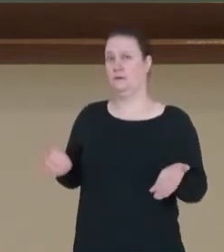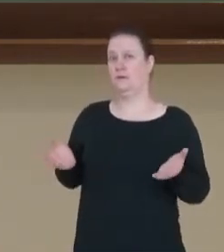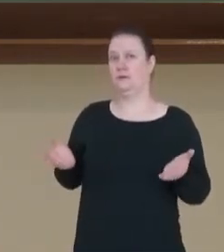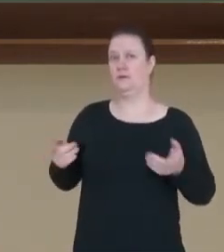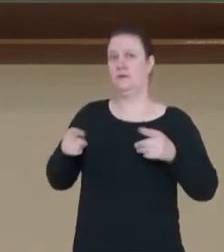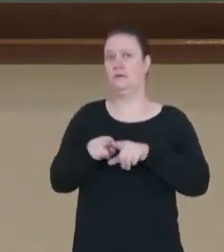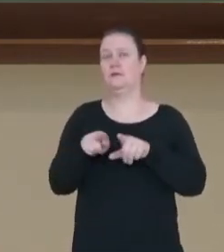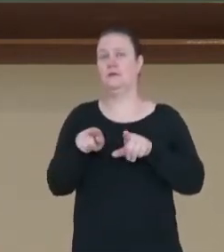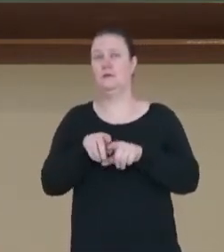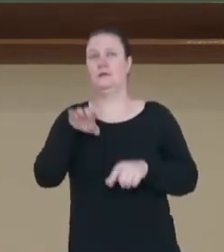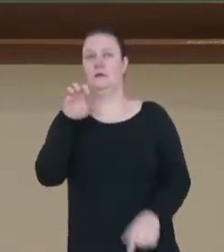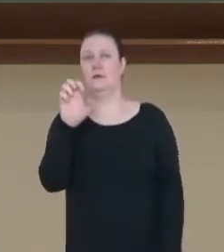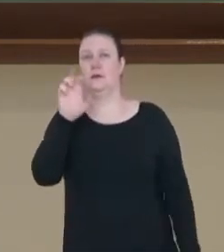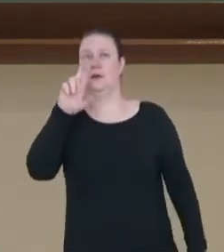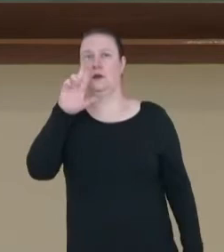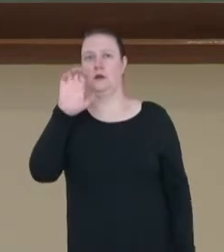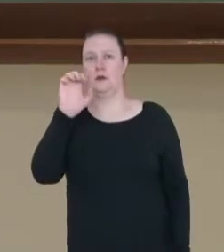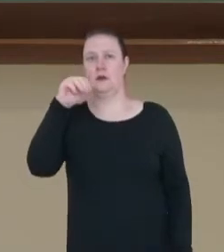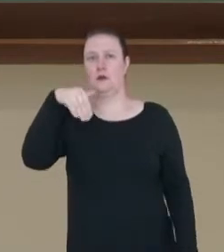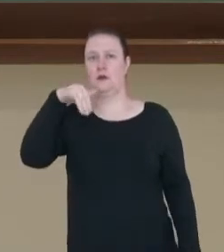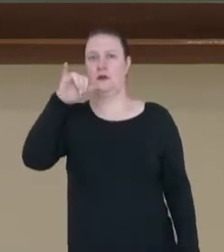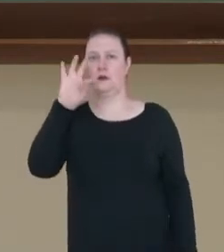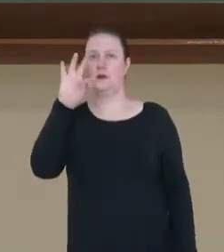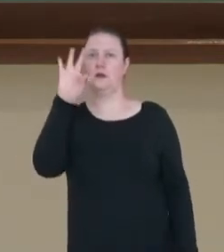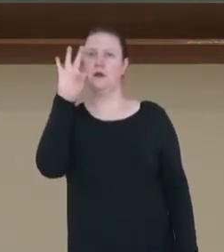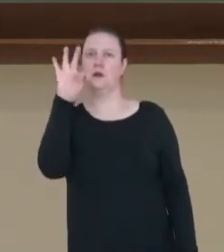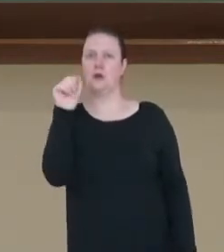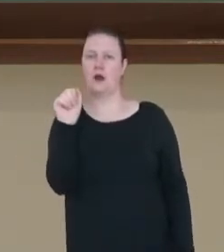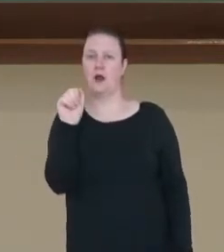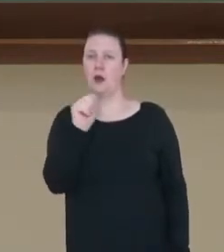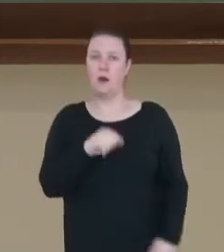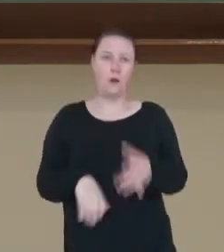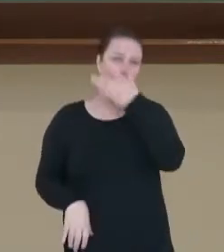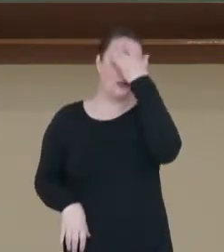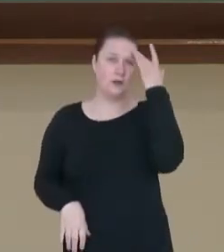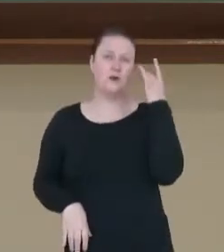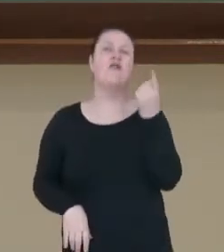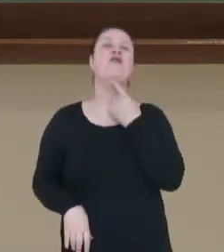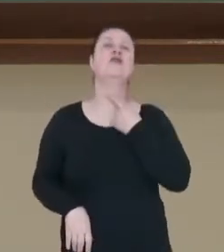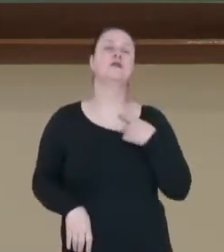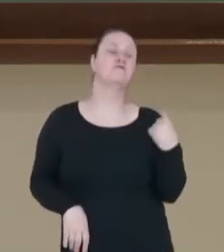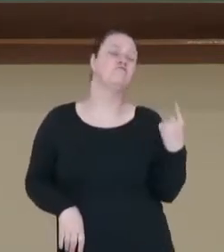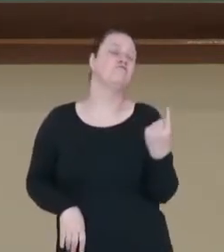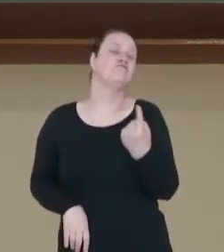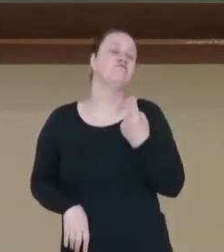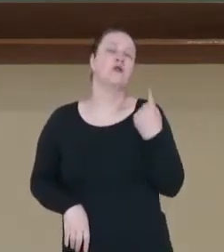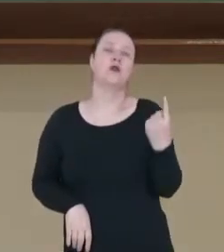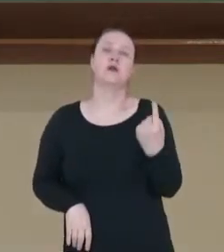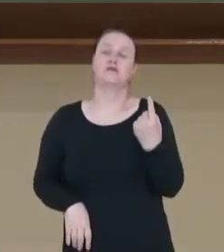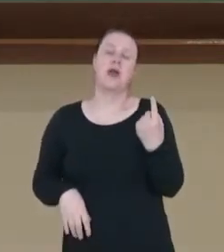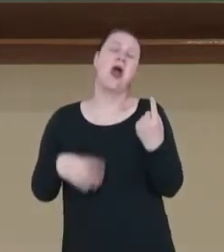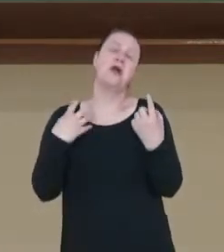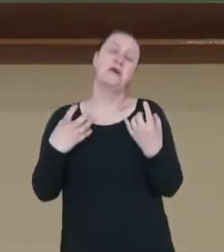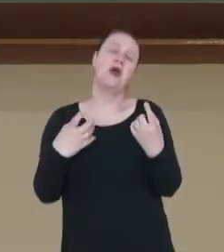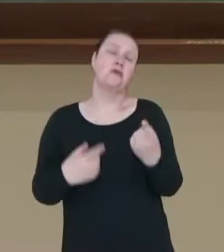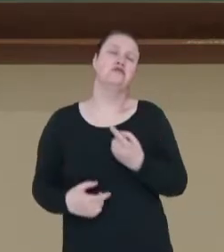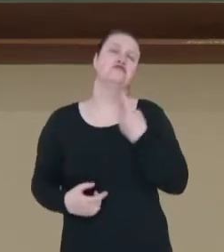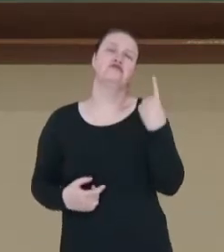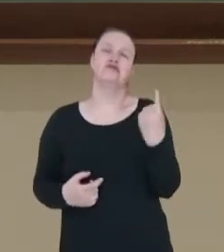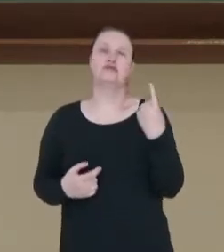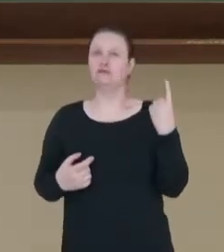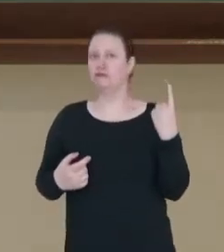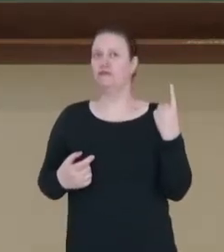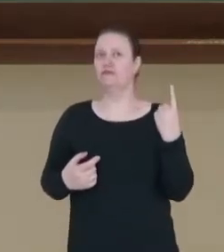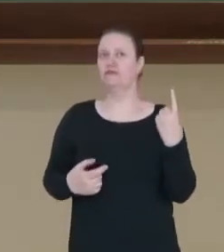se isolar. Quando ele inventou eu me eremito, ele, por vontade própria, isola-se.